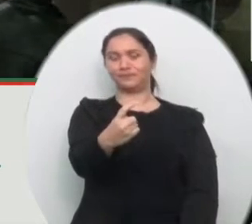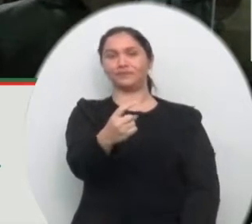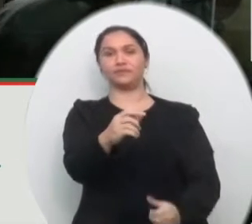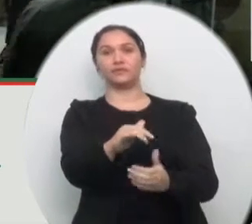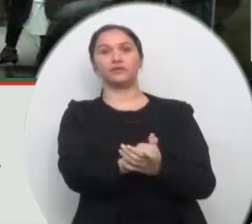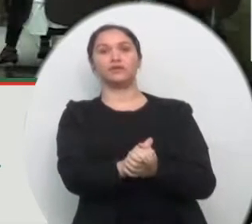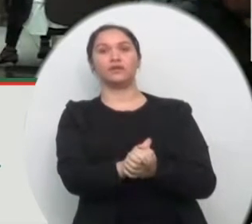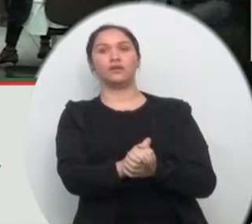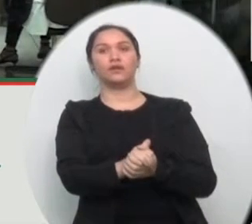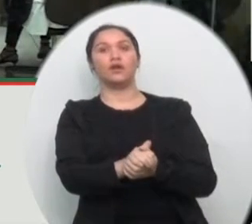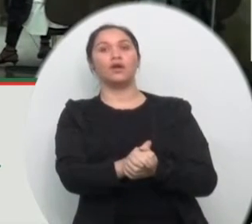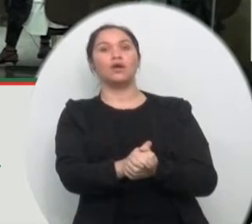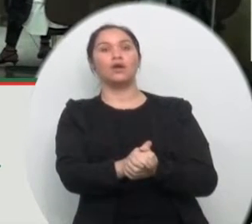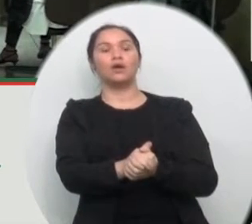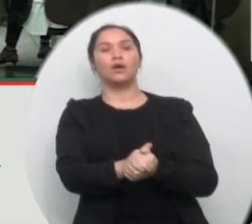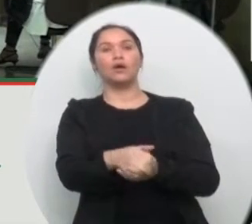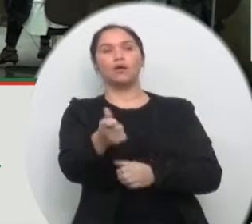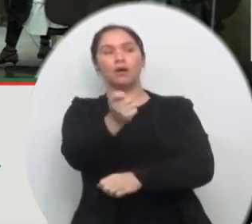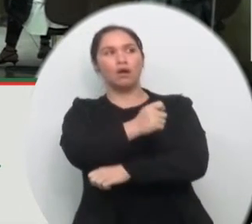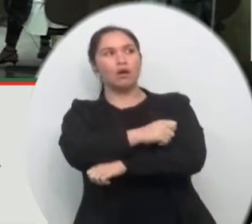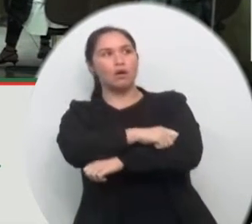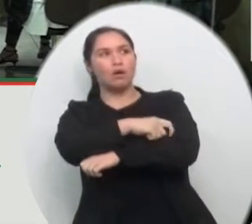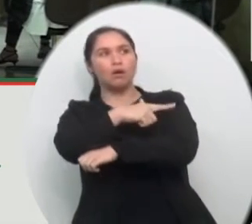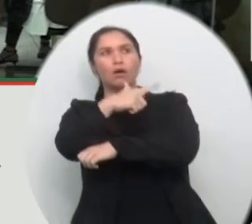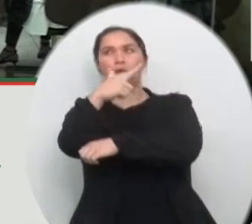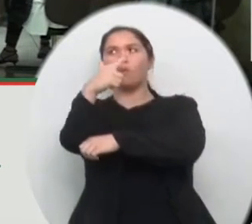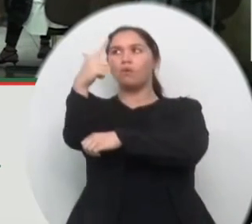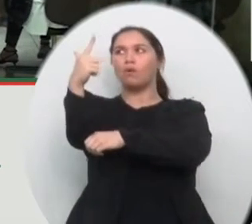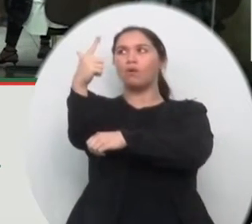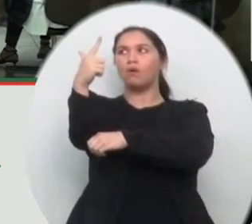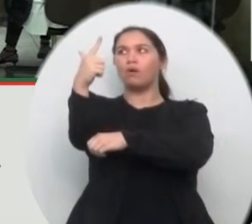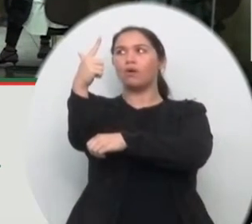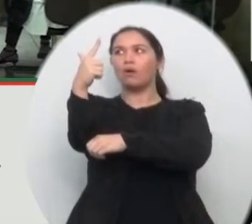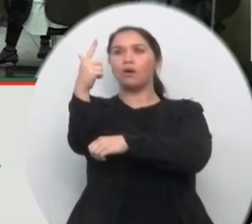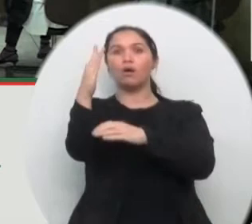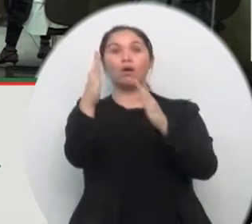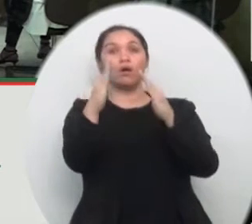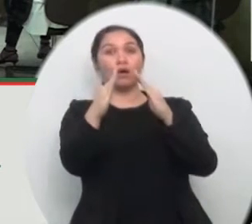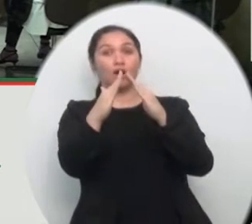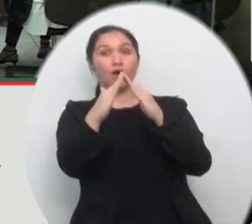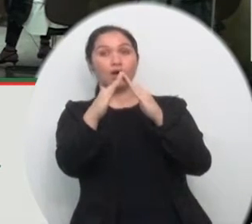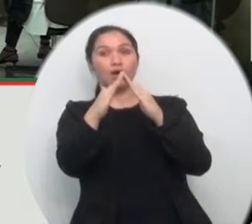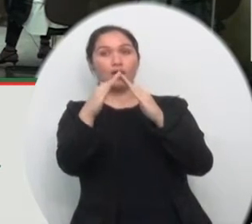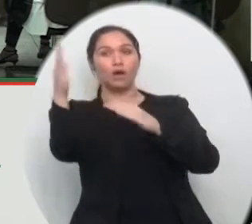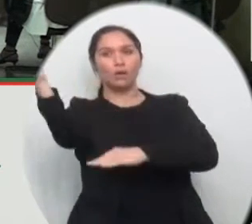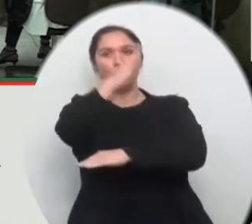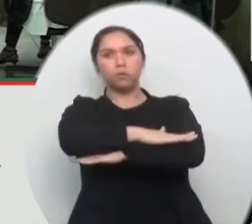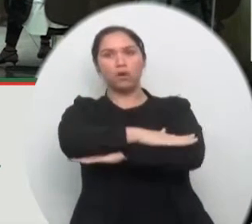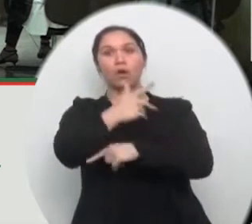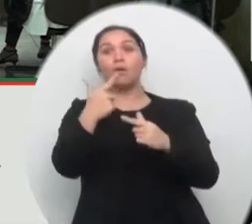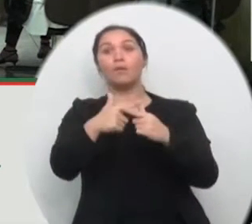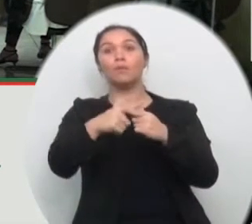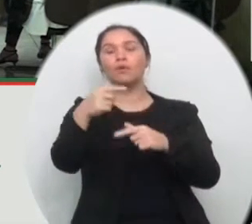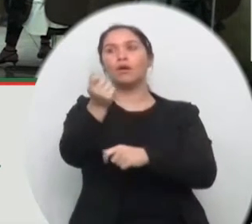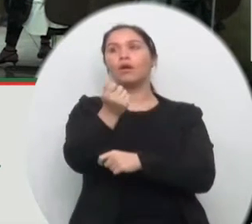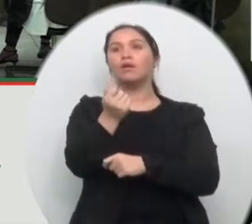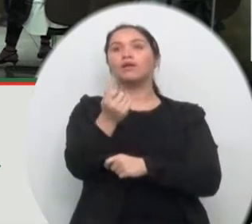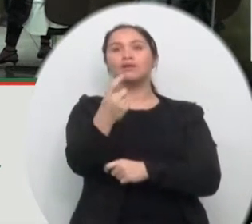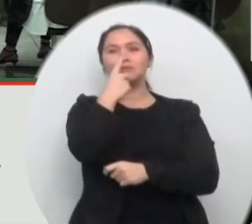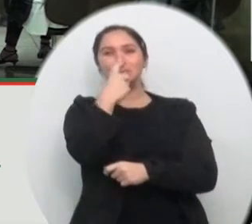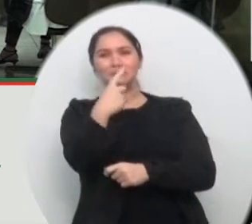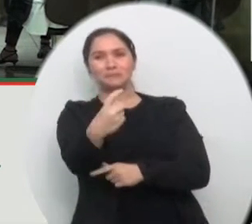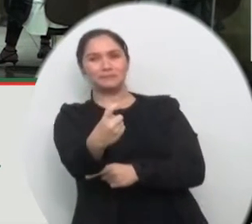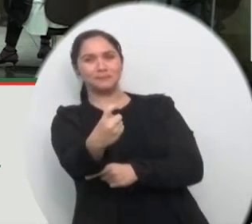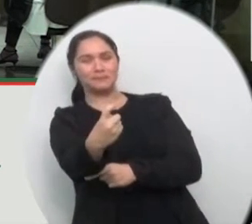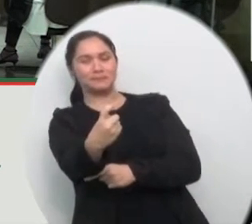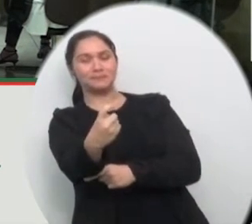casa fechada, ar-condicionado ligado, que seja, porque vai longe mesmo. Questão de 5 quilômetros, tu consegue sentir o cheiro